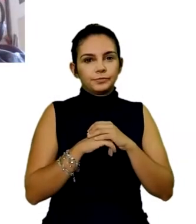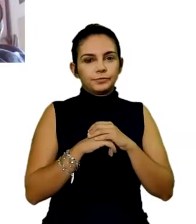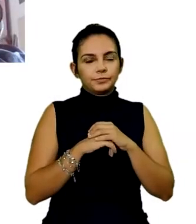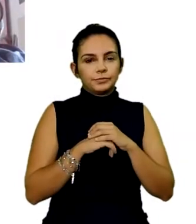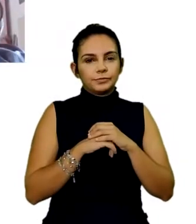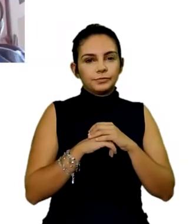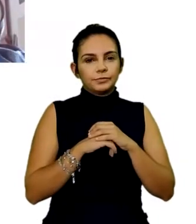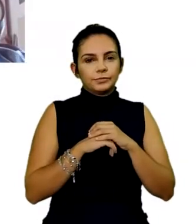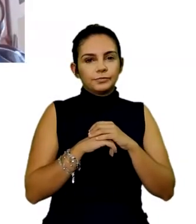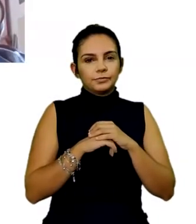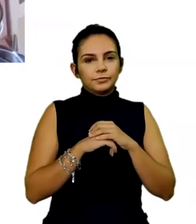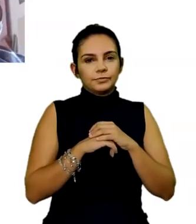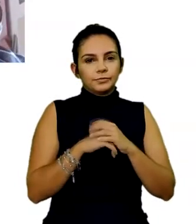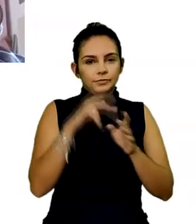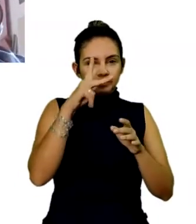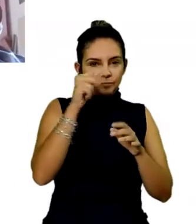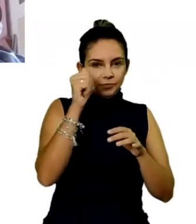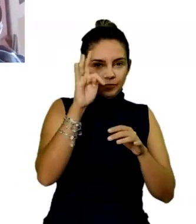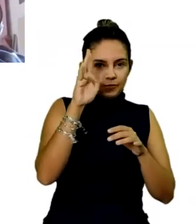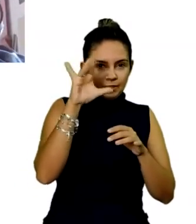a